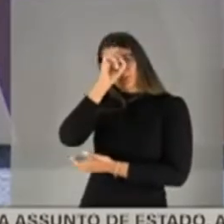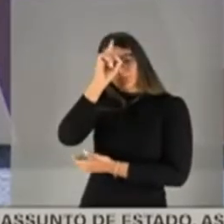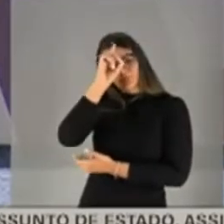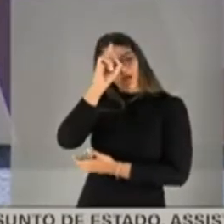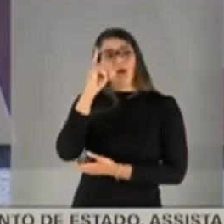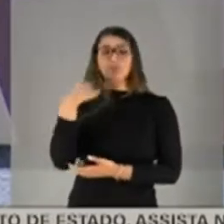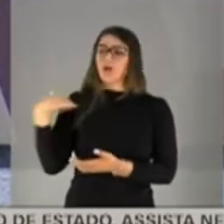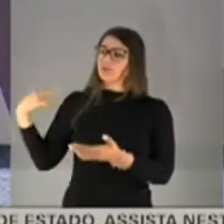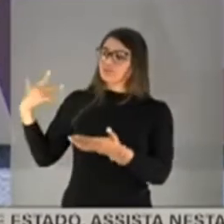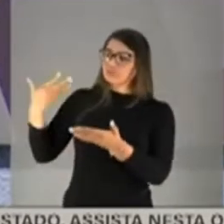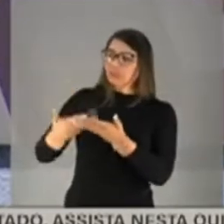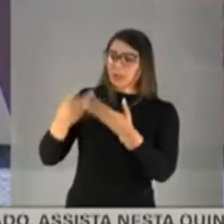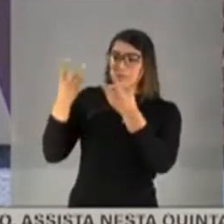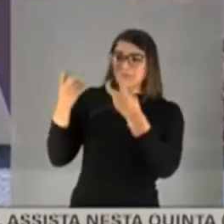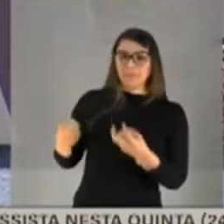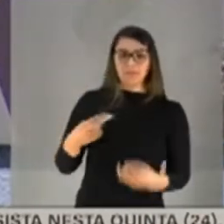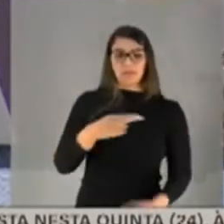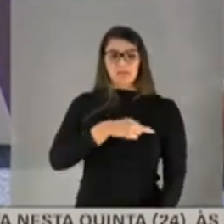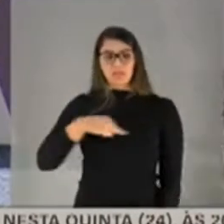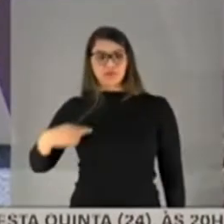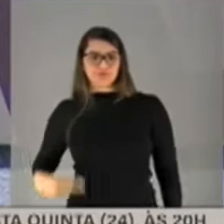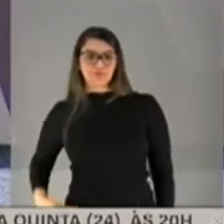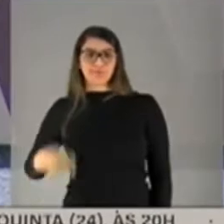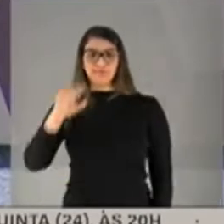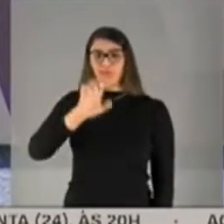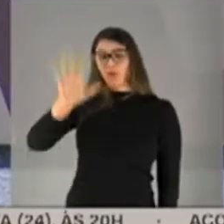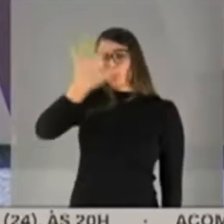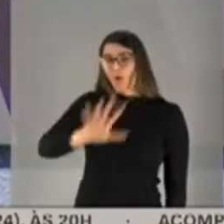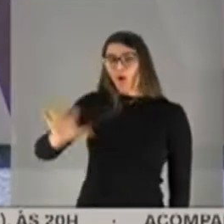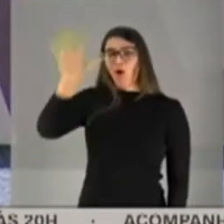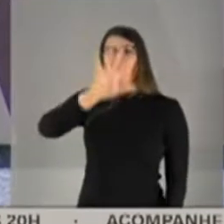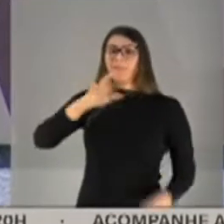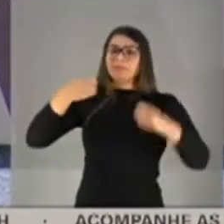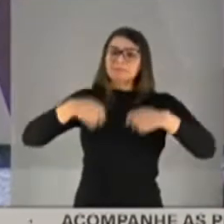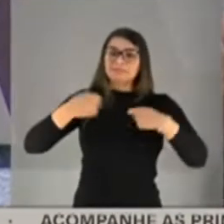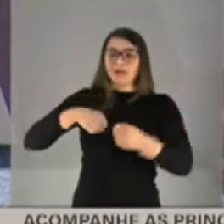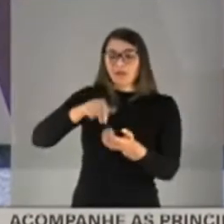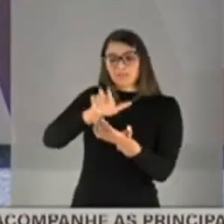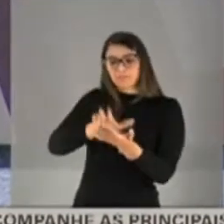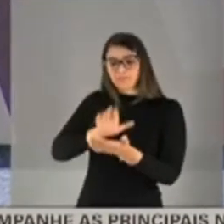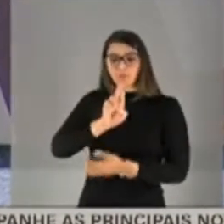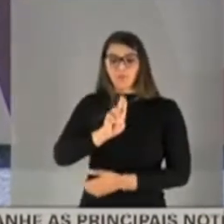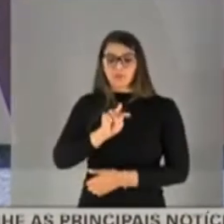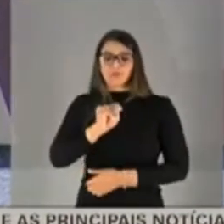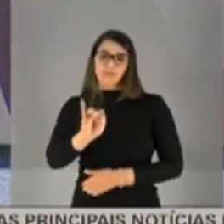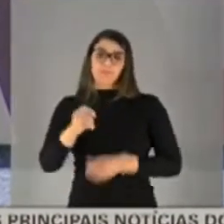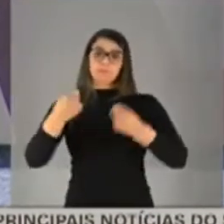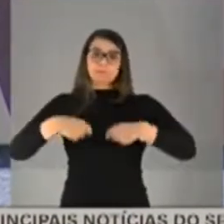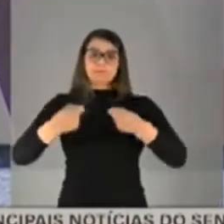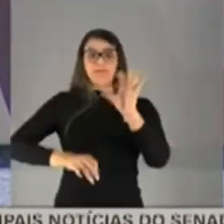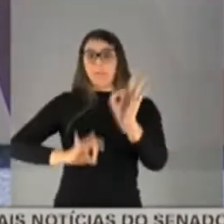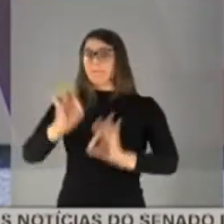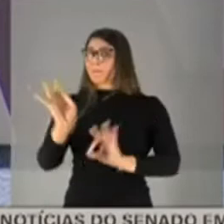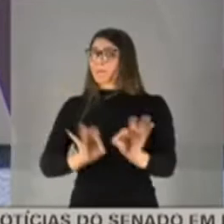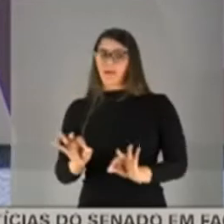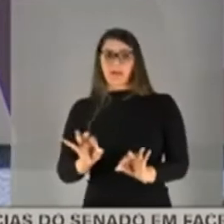doença, na China, na Europa, que a demanda de leitos hospitalares de CTI era muito alta. Então, tínhamos que preparar isso, porque